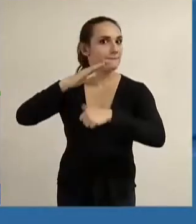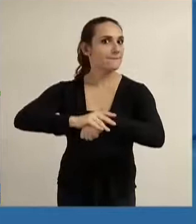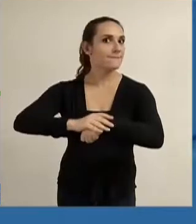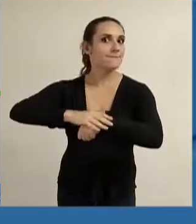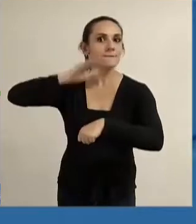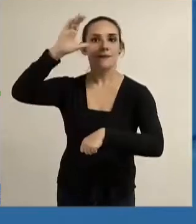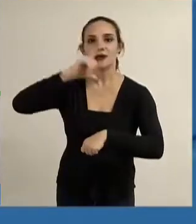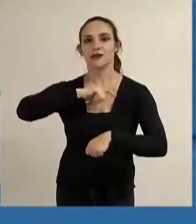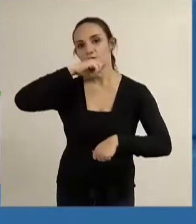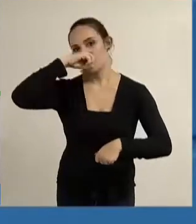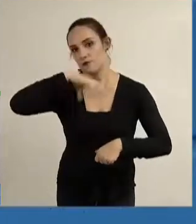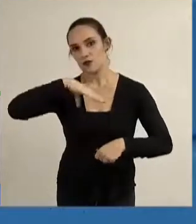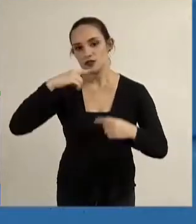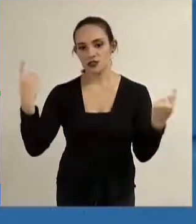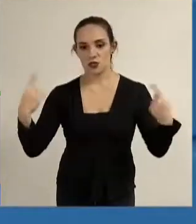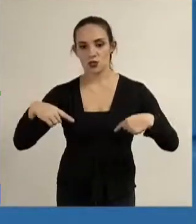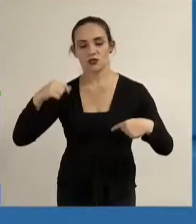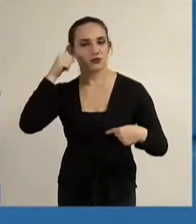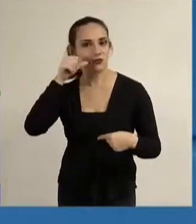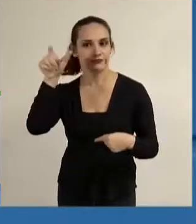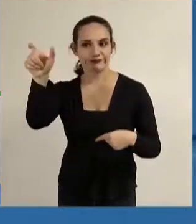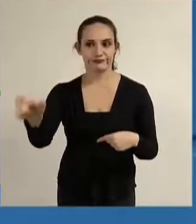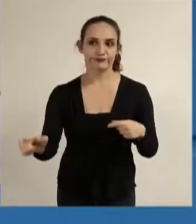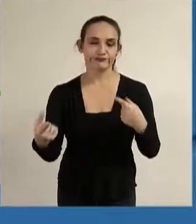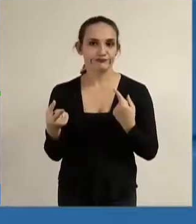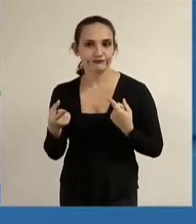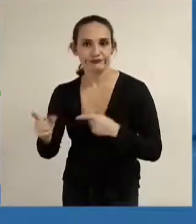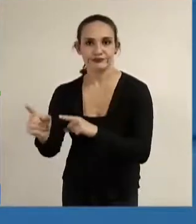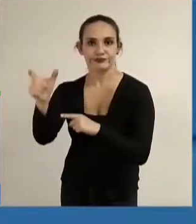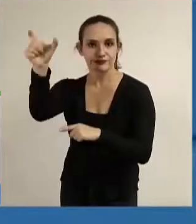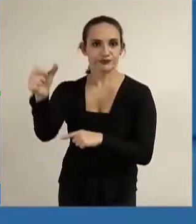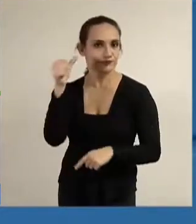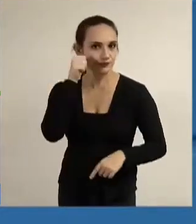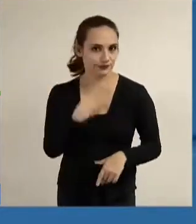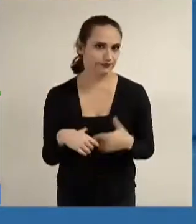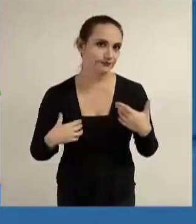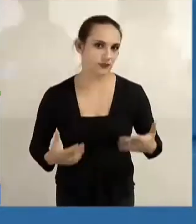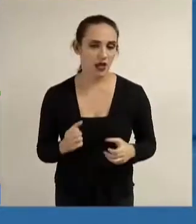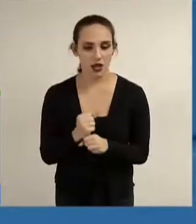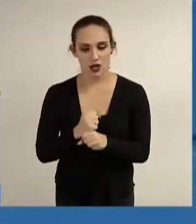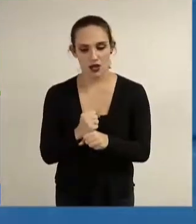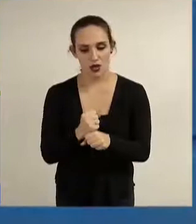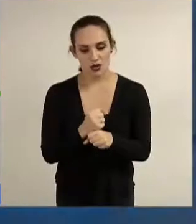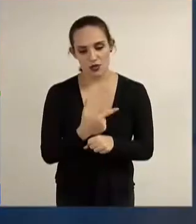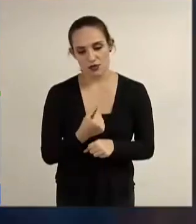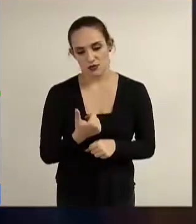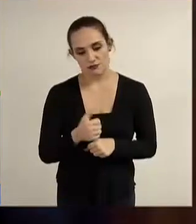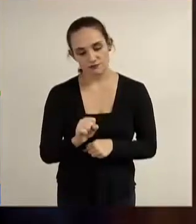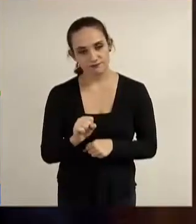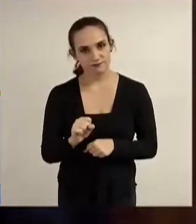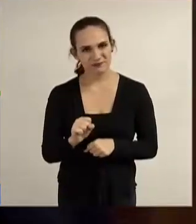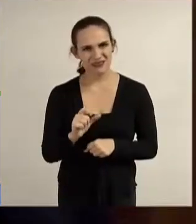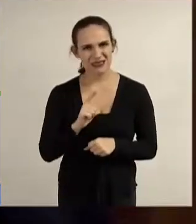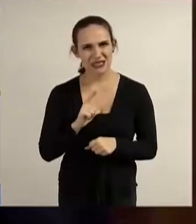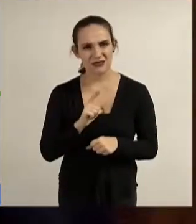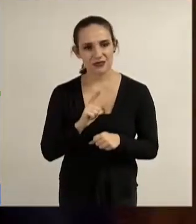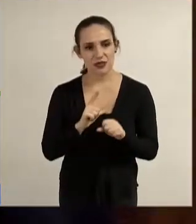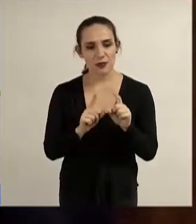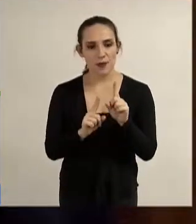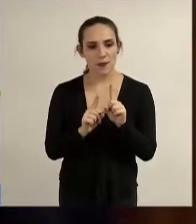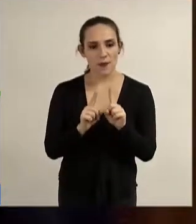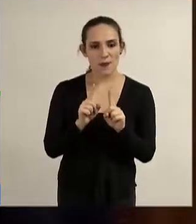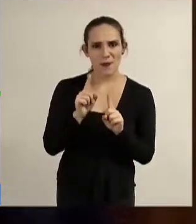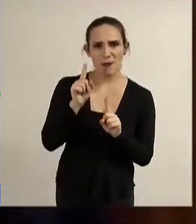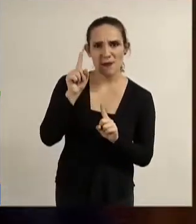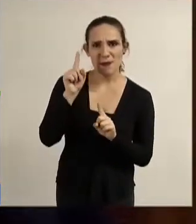da violência contra a mulher, e em 2018, praticamente todos os indicadores criminais tiveram diminuição